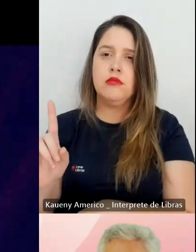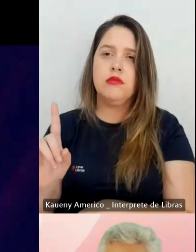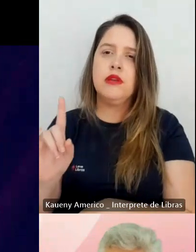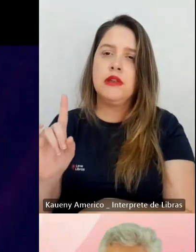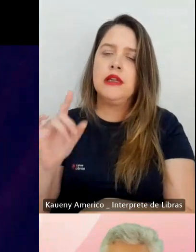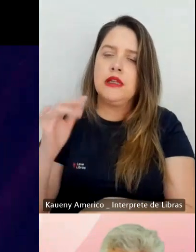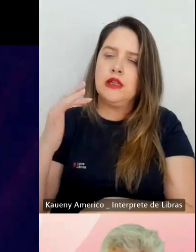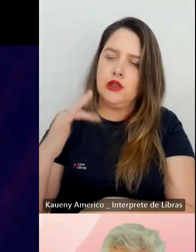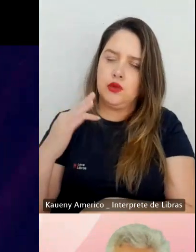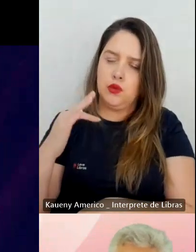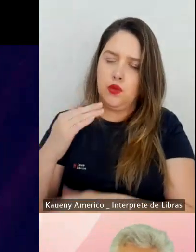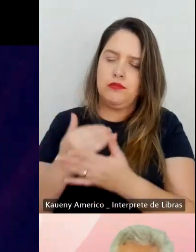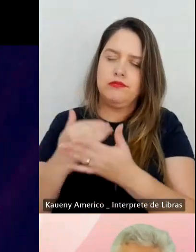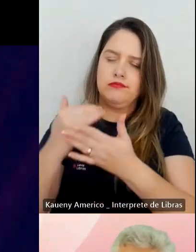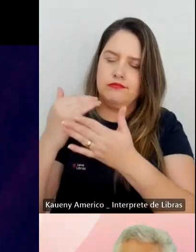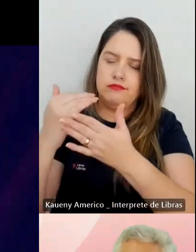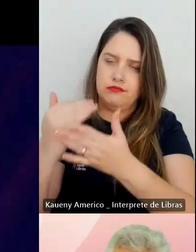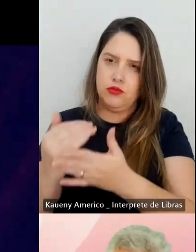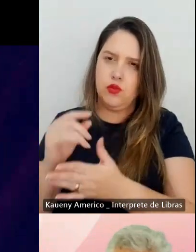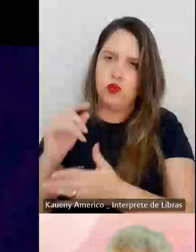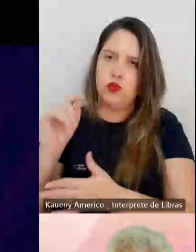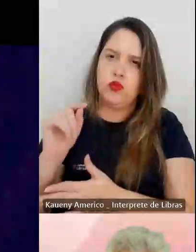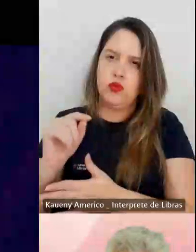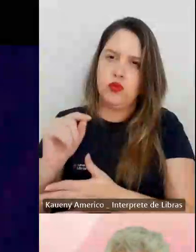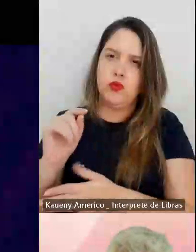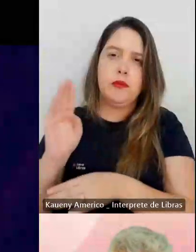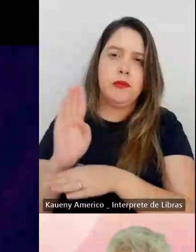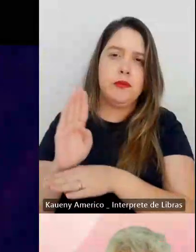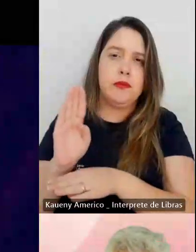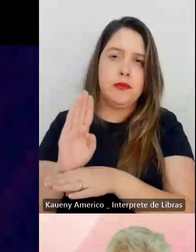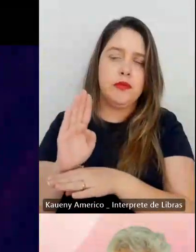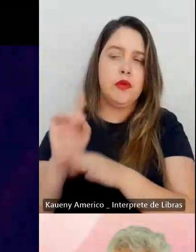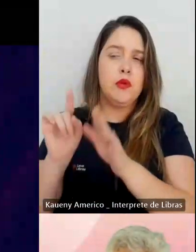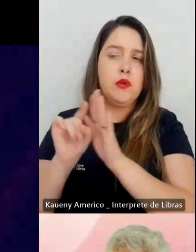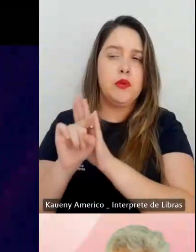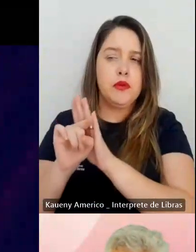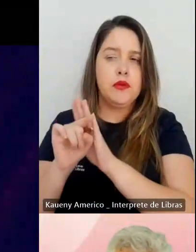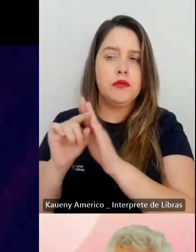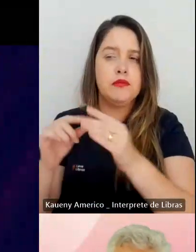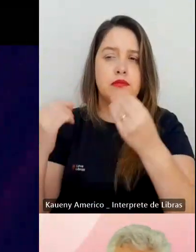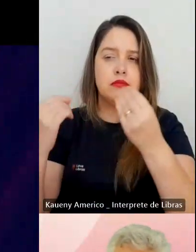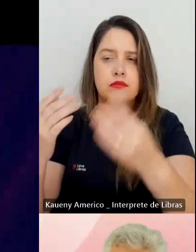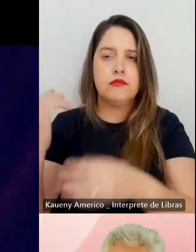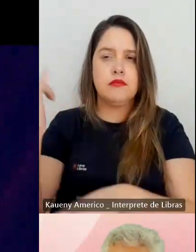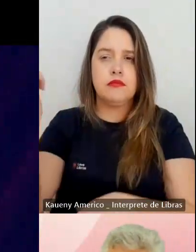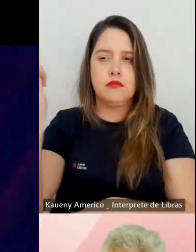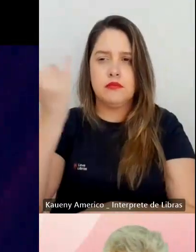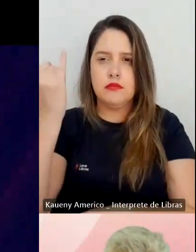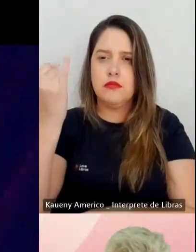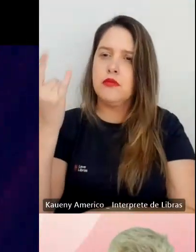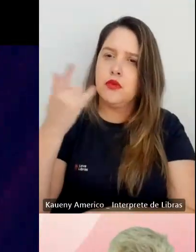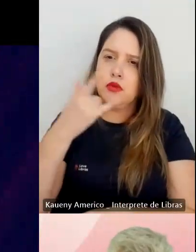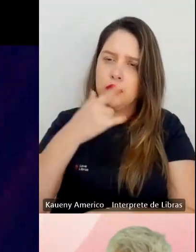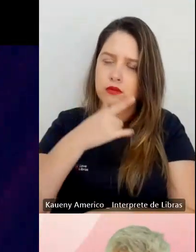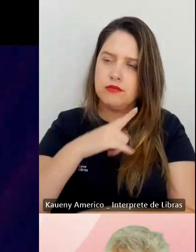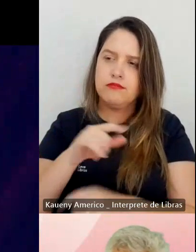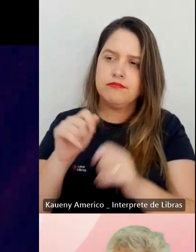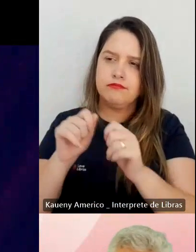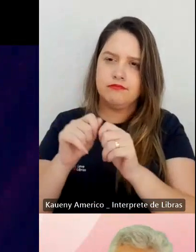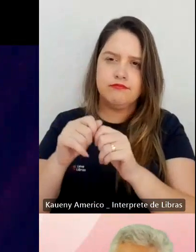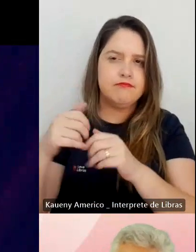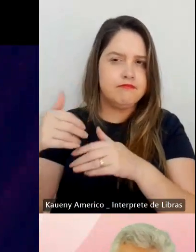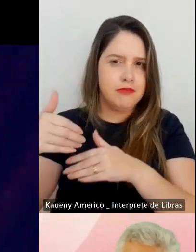do que o benefício que o exame traz. Então isso é uma coisa muito importante de a gente conseguir também passar para frente.